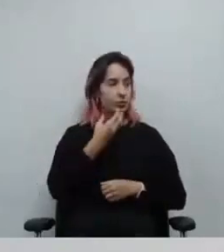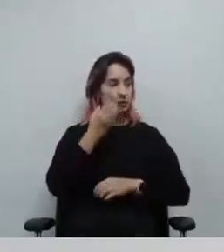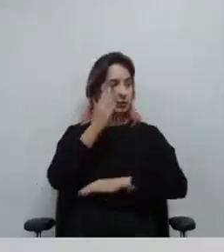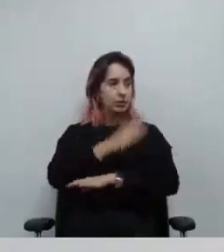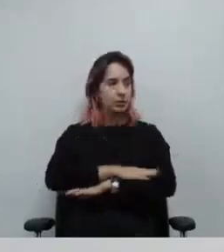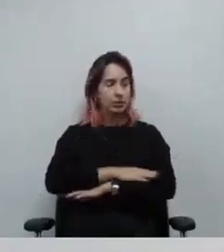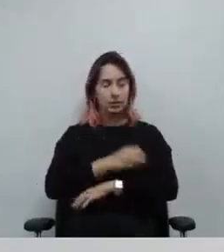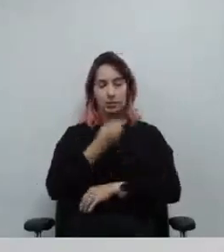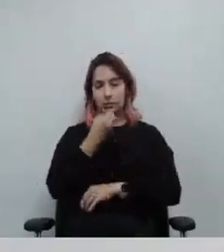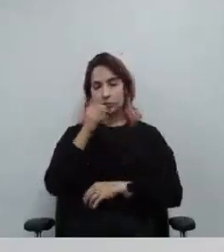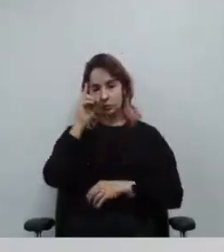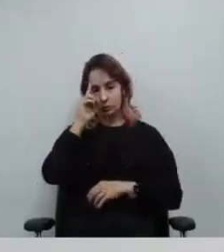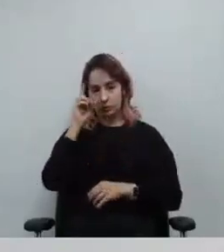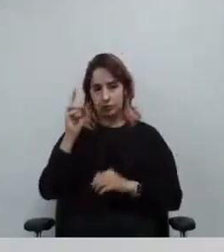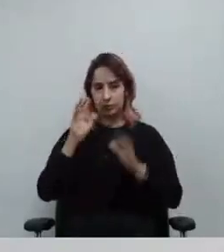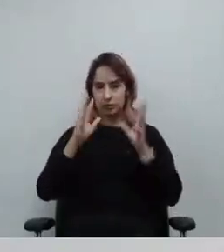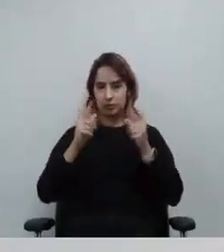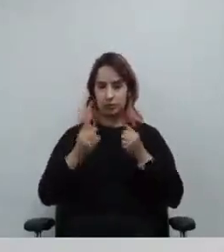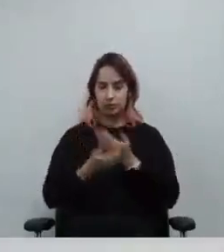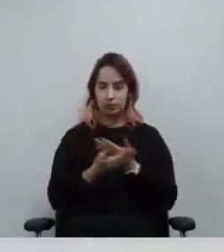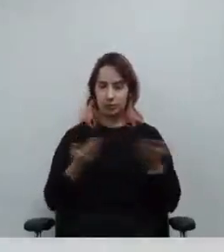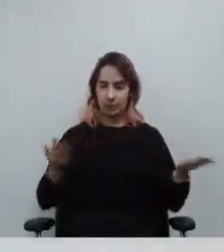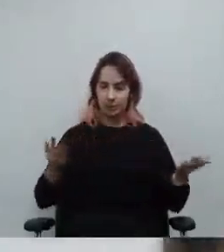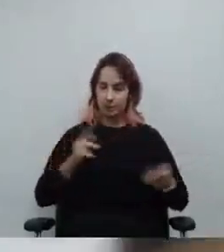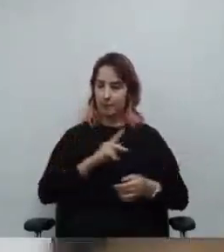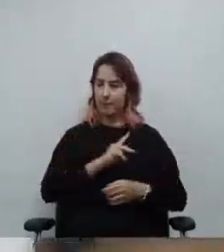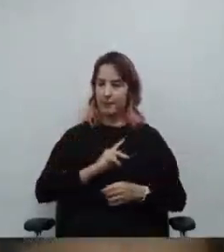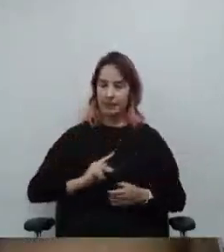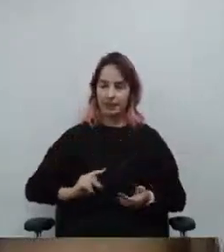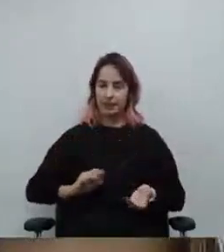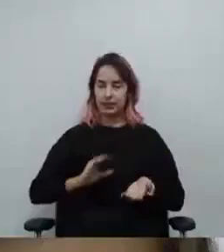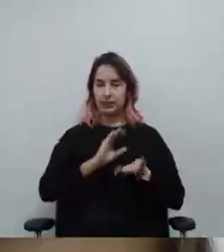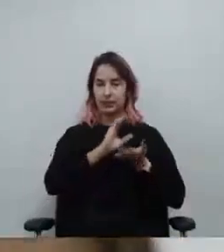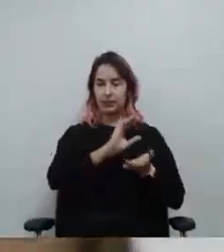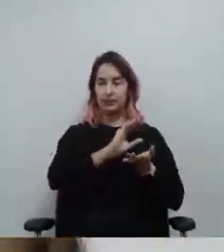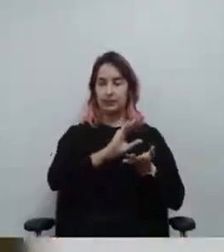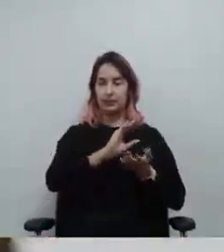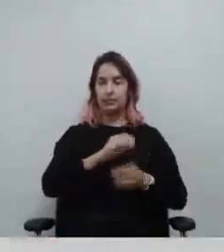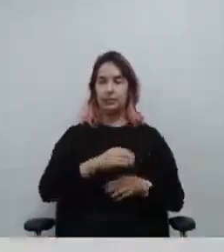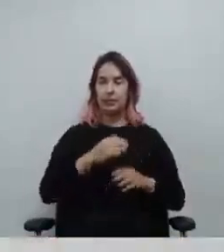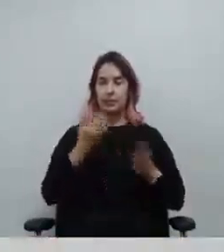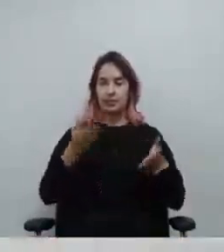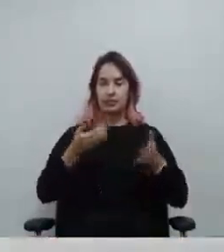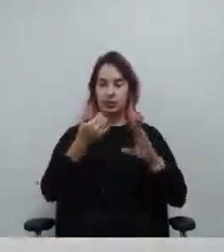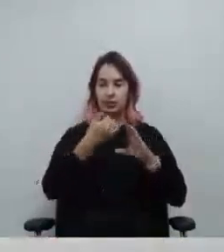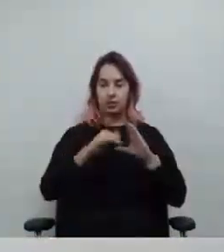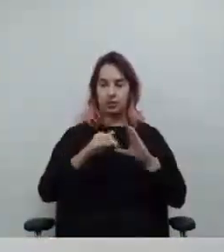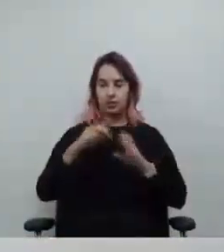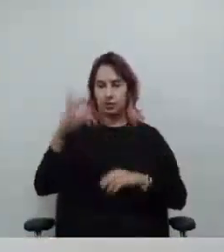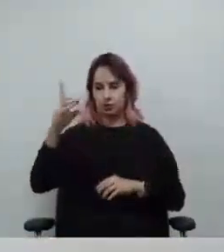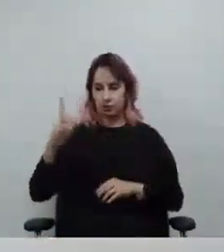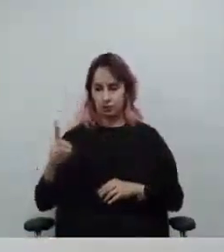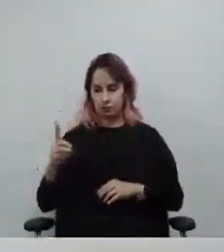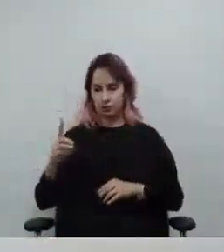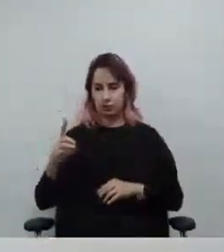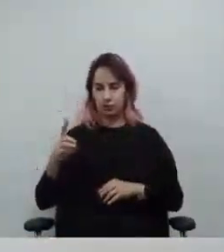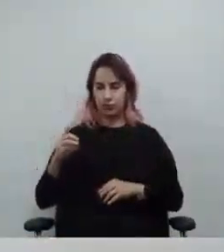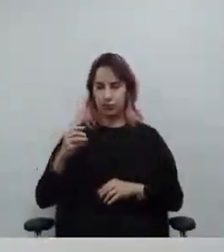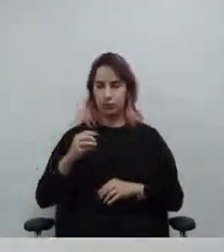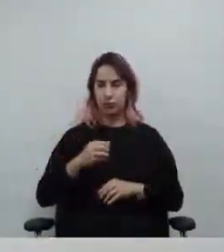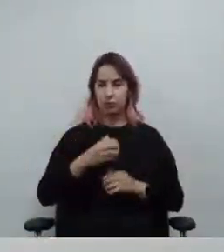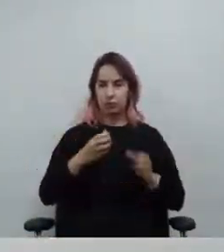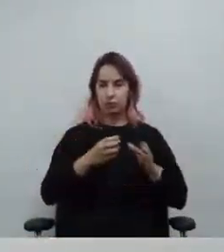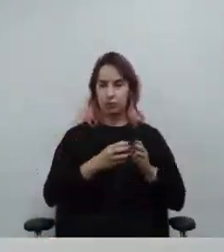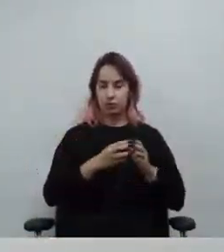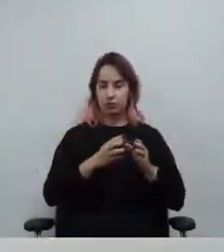Bom dia a todos. Senhor presidente, senhores conselheiros, trata-se de procedimento encaminhado pelo diretor do Departamento de Recursos Humanos, no